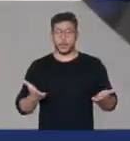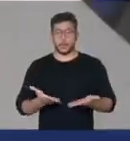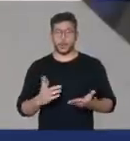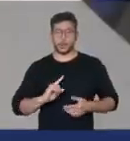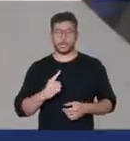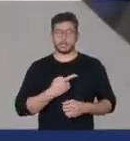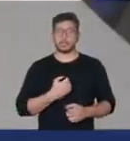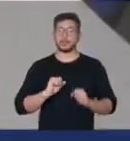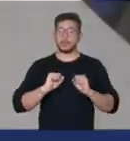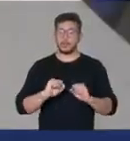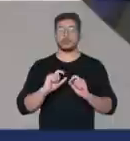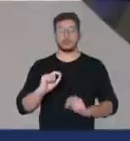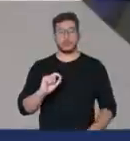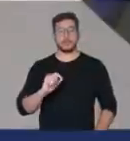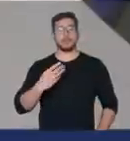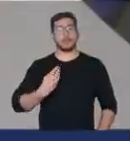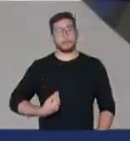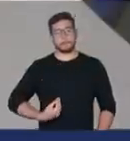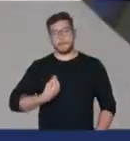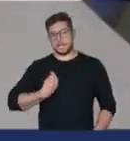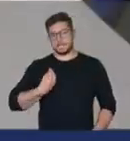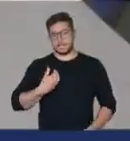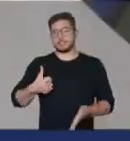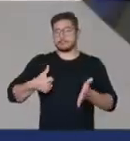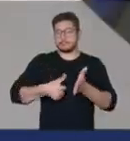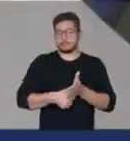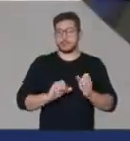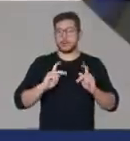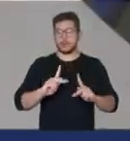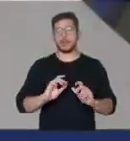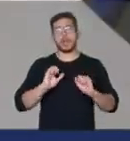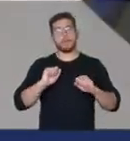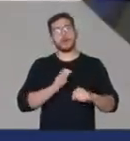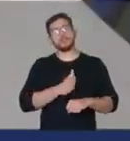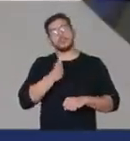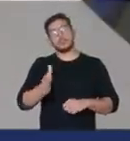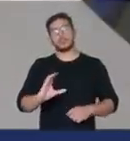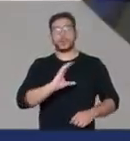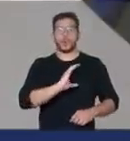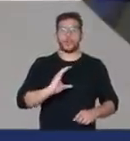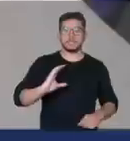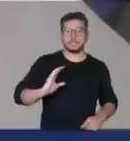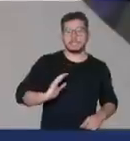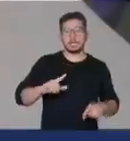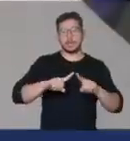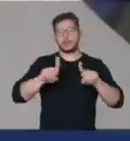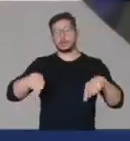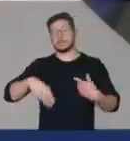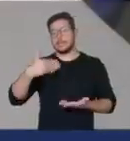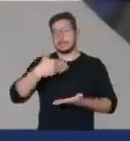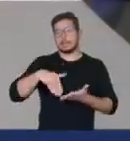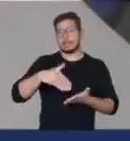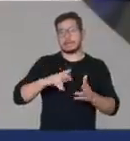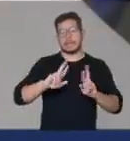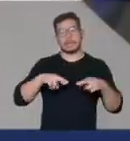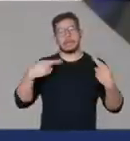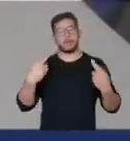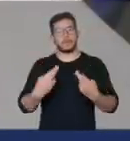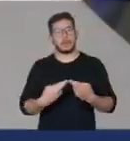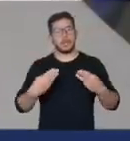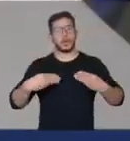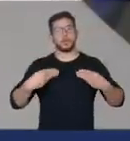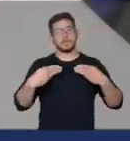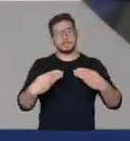de dar a presença na casa e estamos nas comissões, no nosso gabinete, em reuniões ministeriais, fazendo alguma audiência